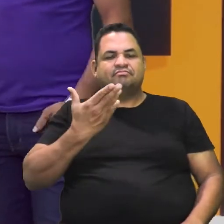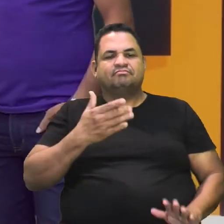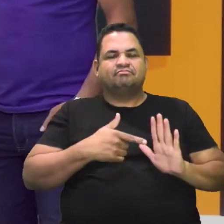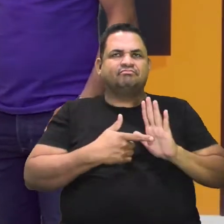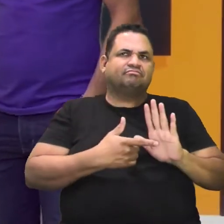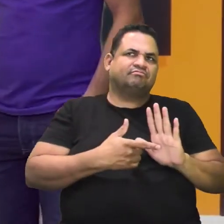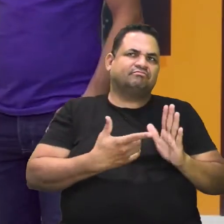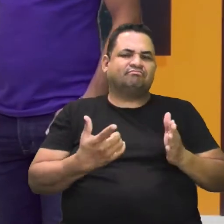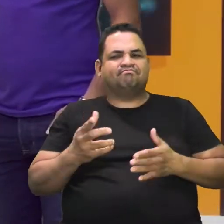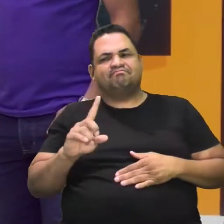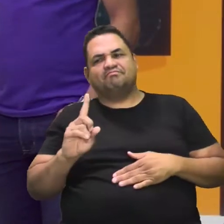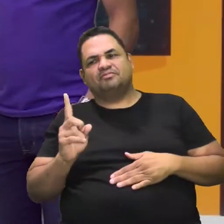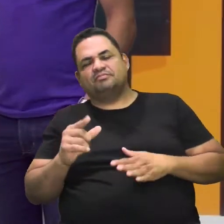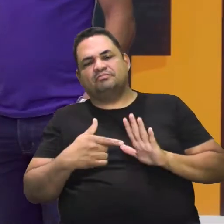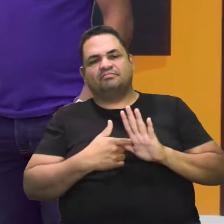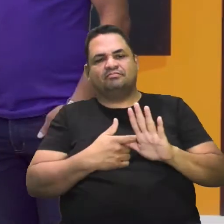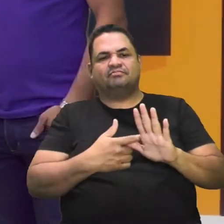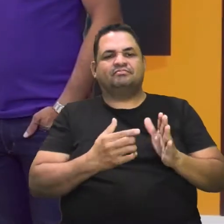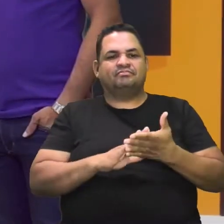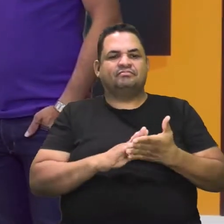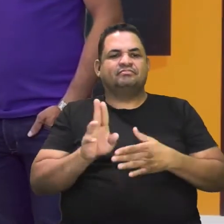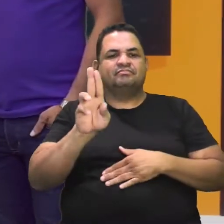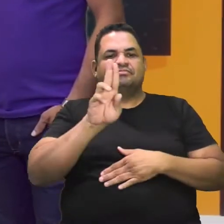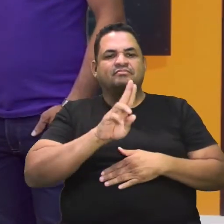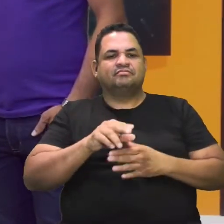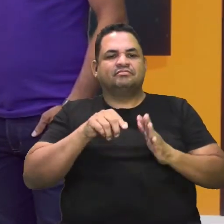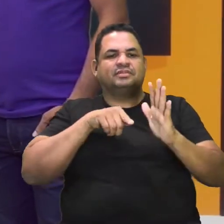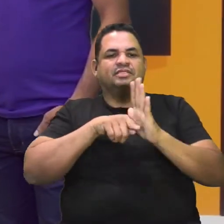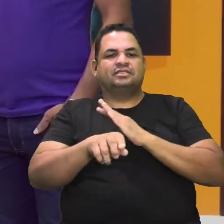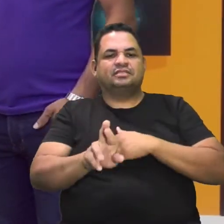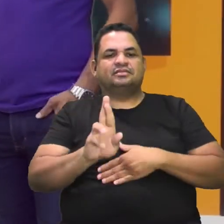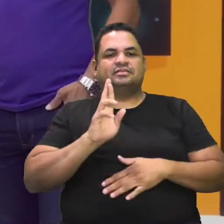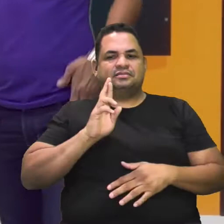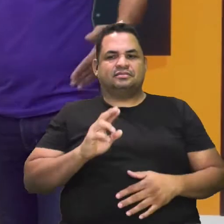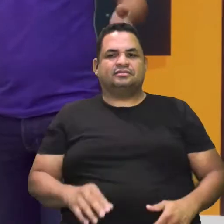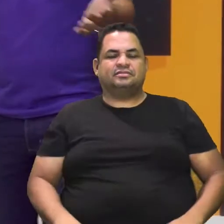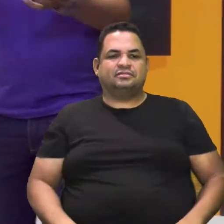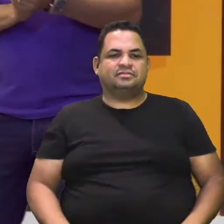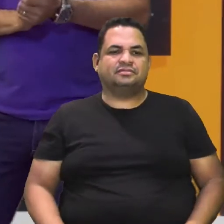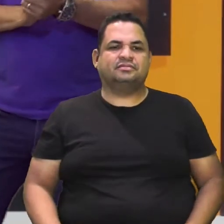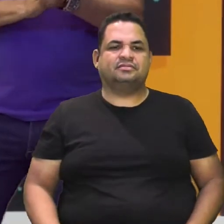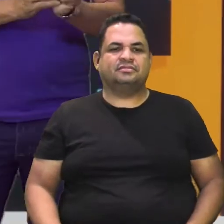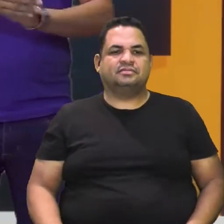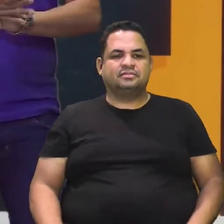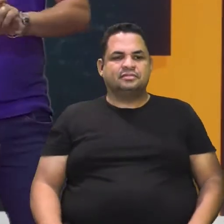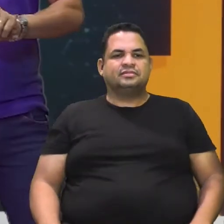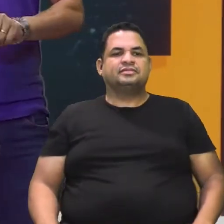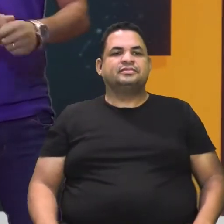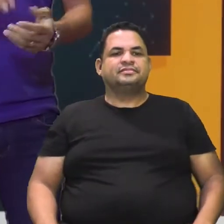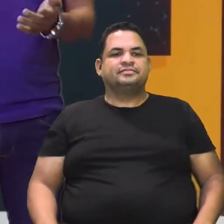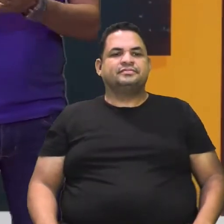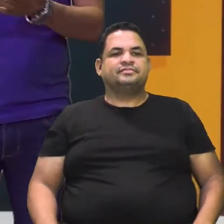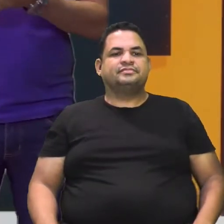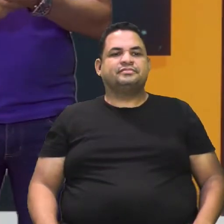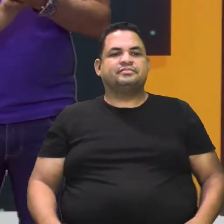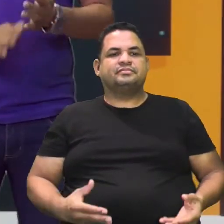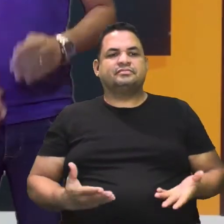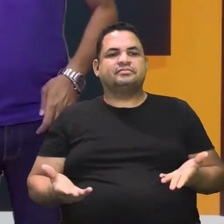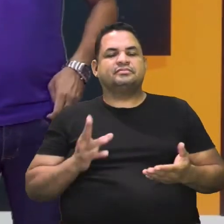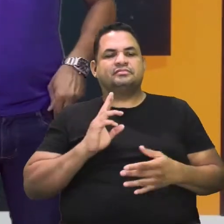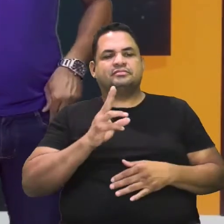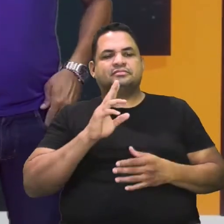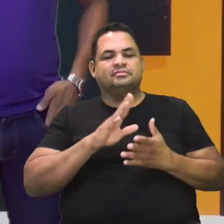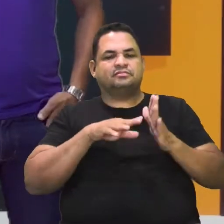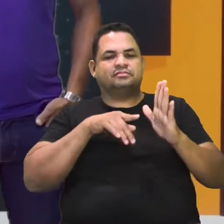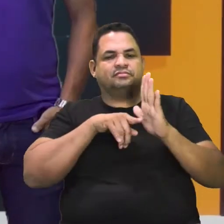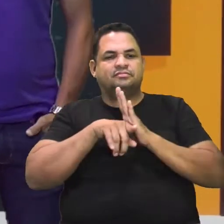naquela mostra, não mostra, diz e não diz, é a gente aplicar o quiz. Então vamos. Né? E a gente vai, como